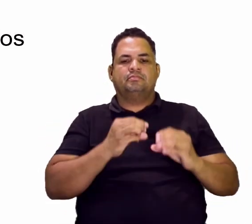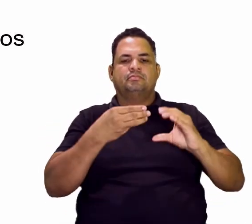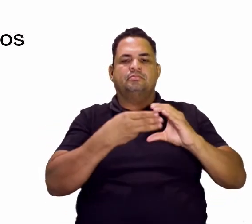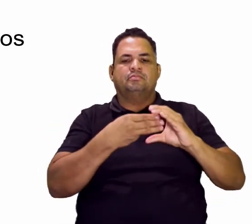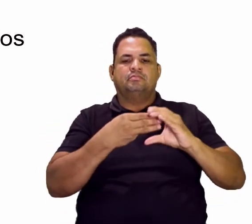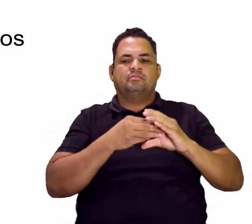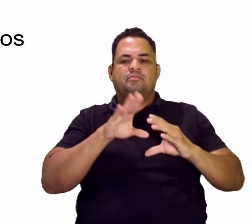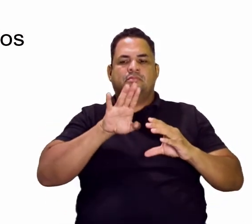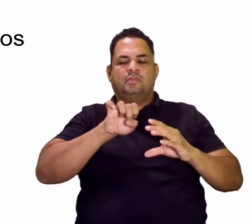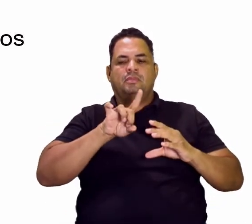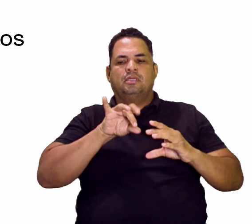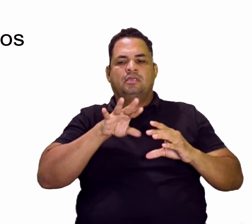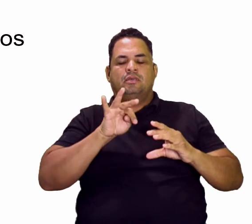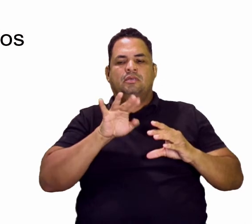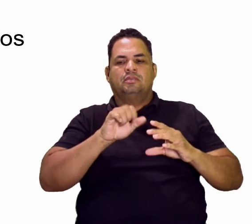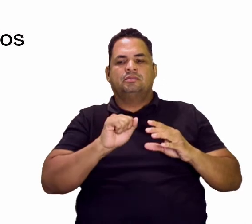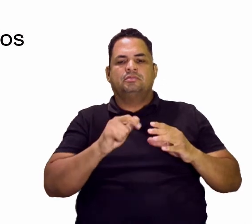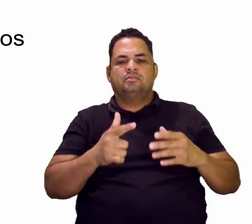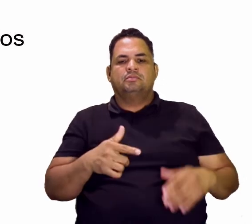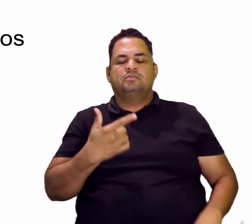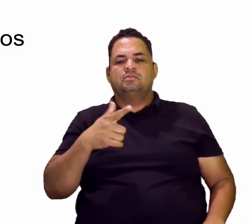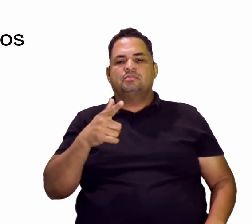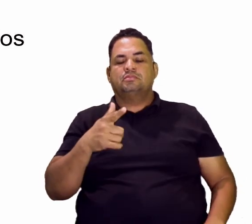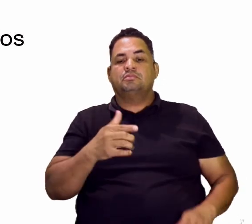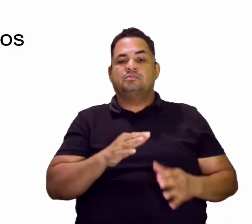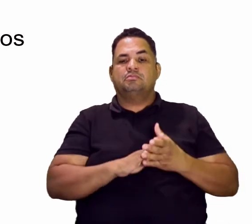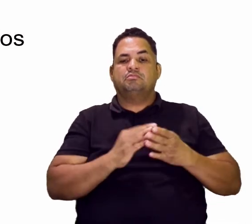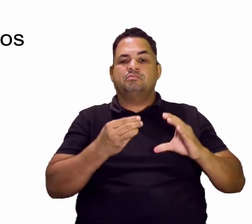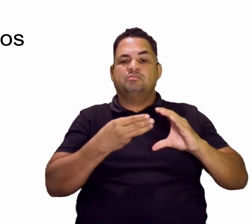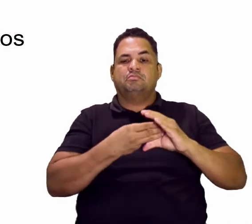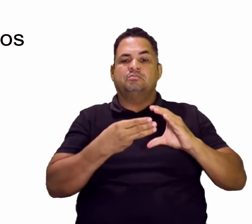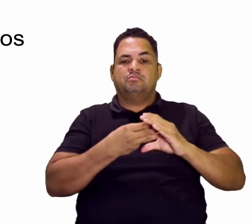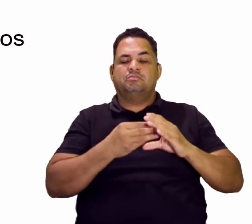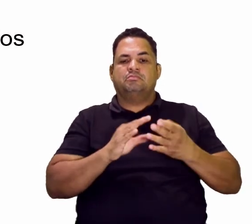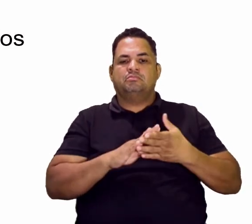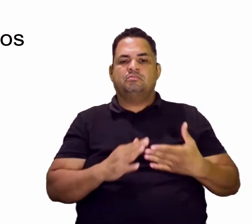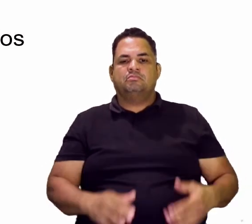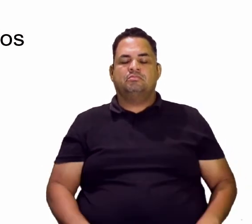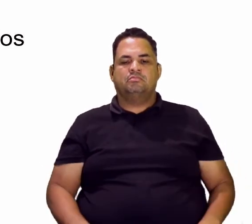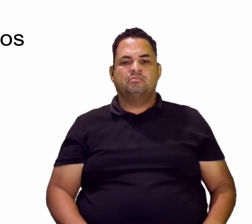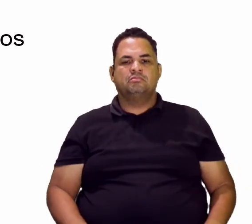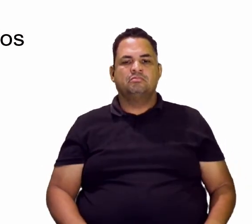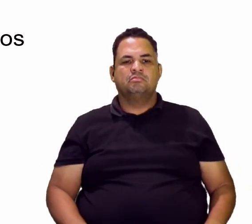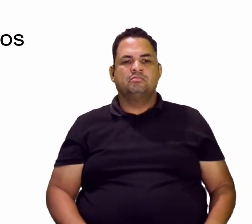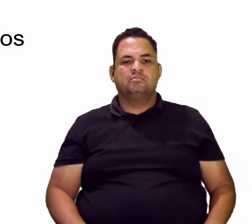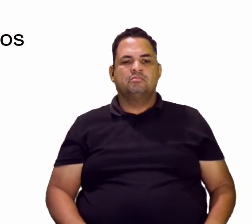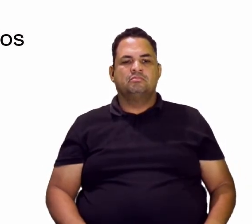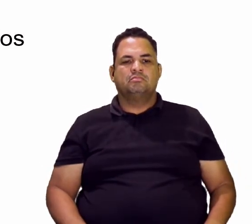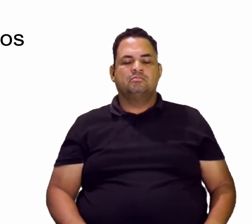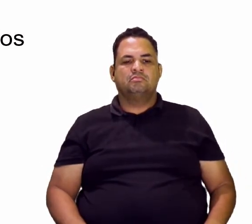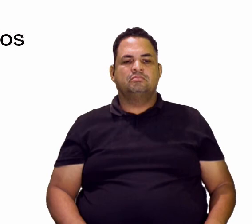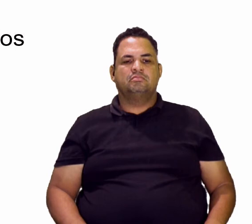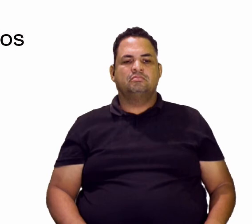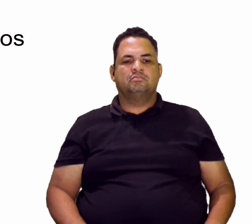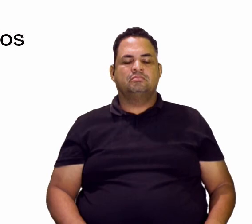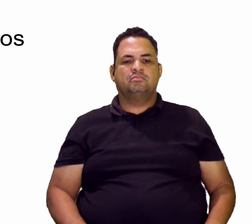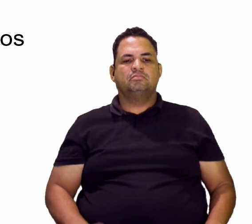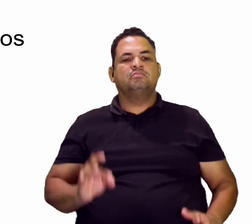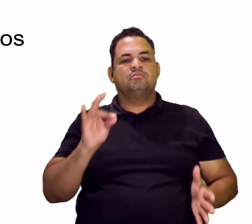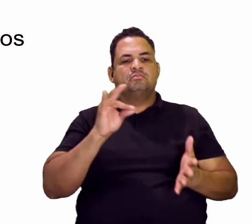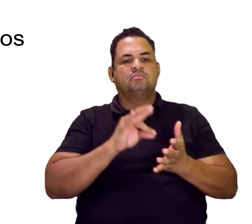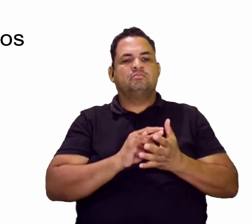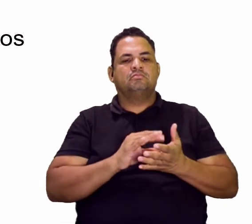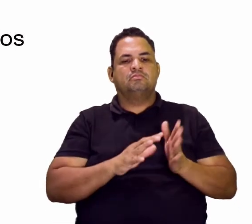células eucariontes, tá? Então, eles não têm célula, muito menos organelas citoplasmáticas. Então, é